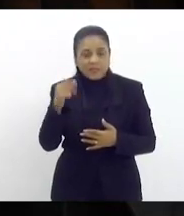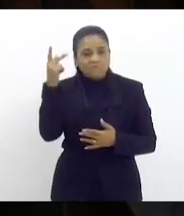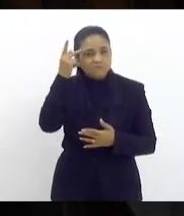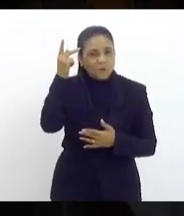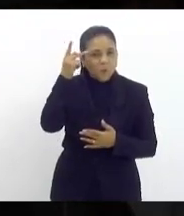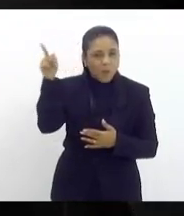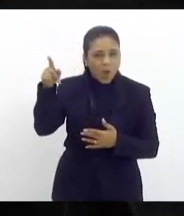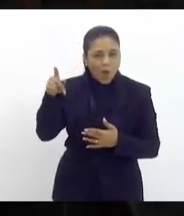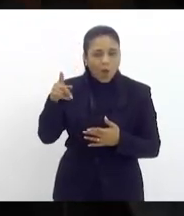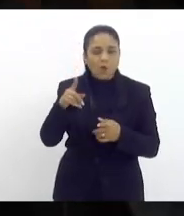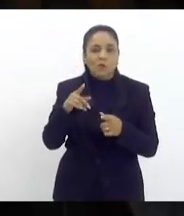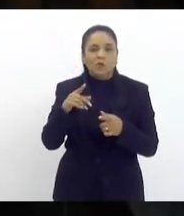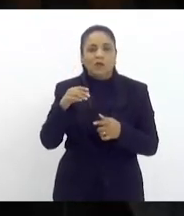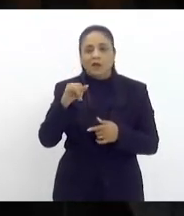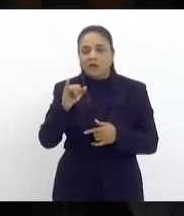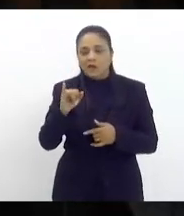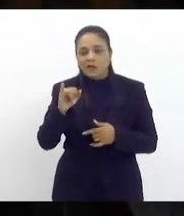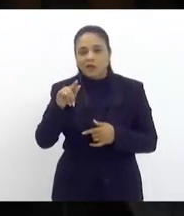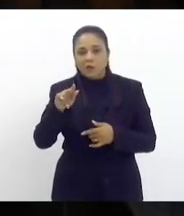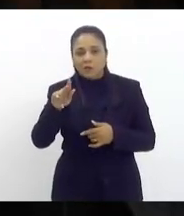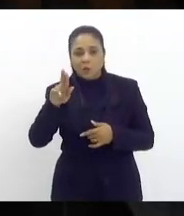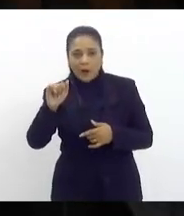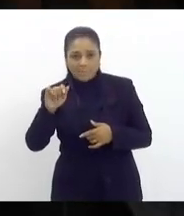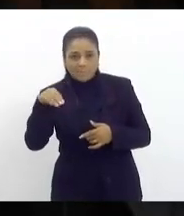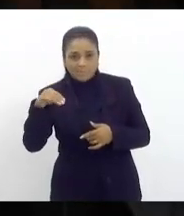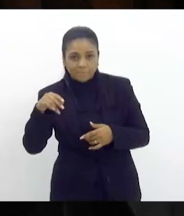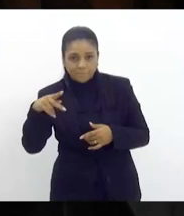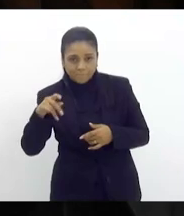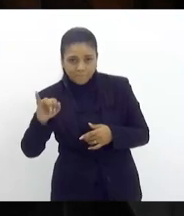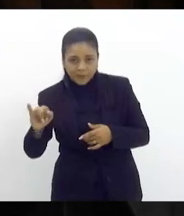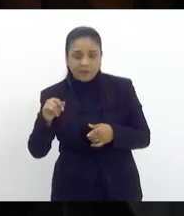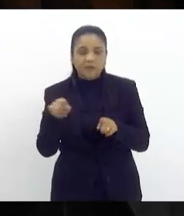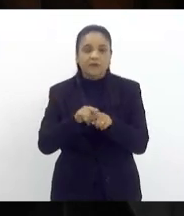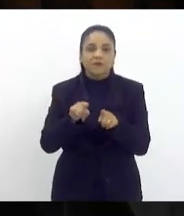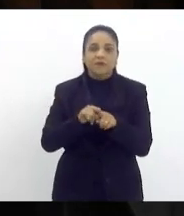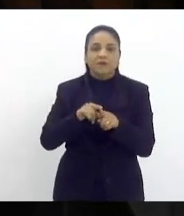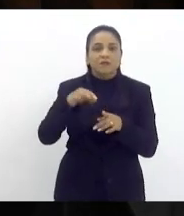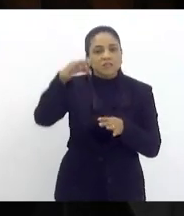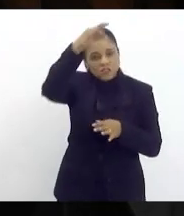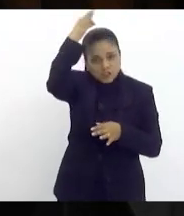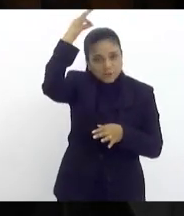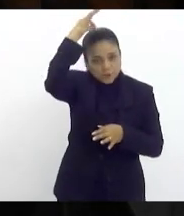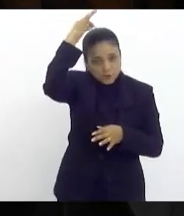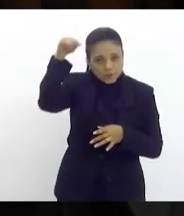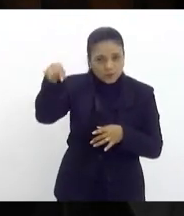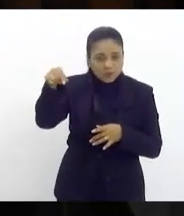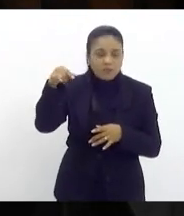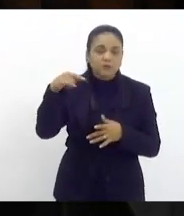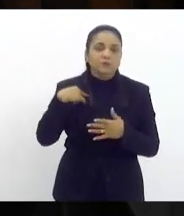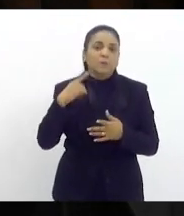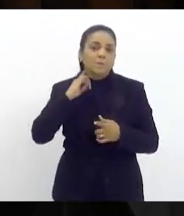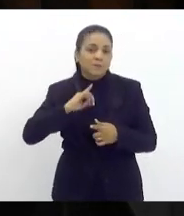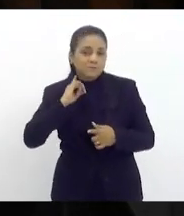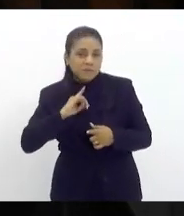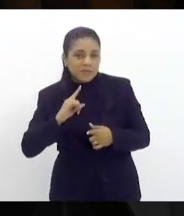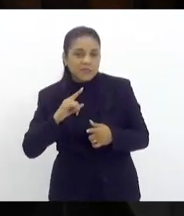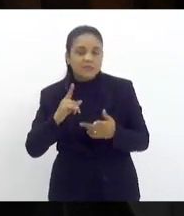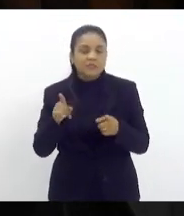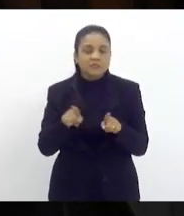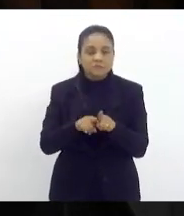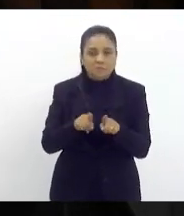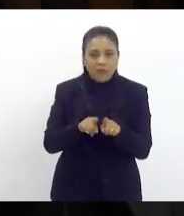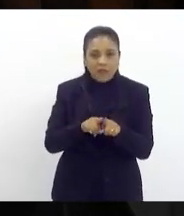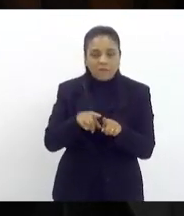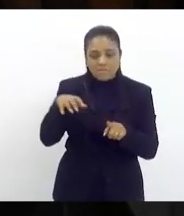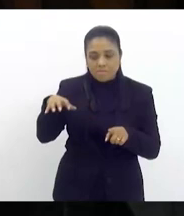Morro do Coco, que é divisa com Espírito Santo, e Livi Gasparian, que é divisa com Minas, incluindo